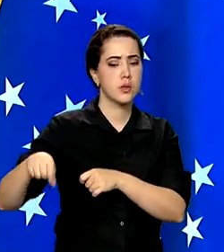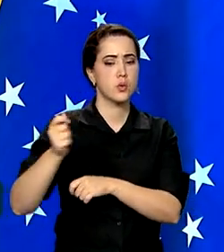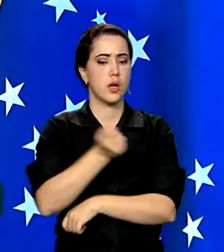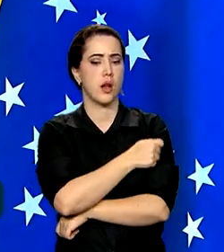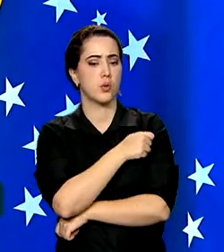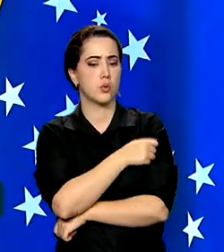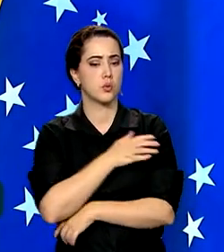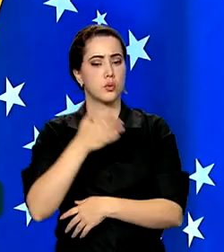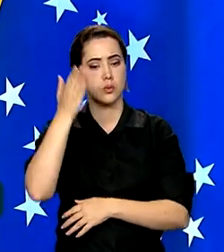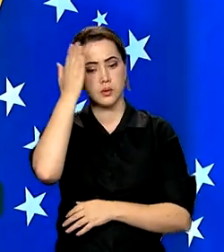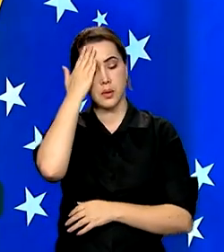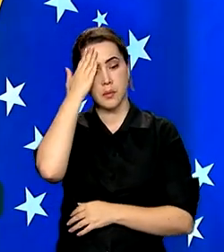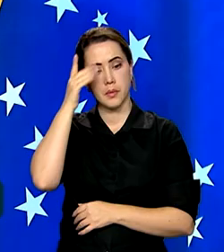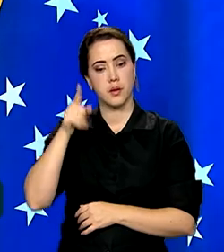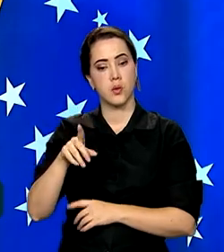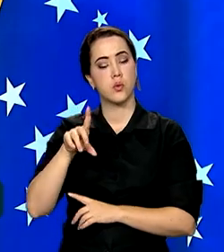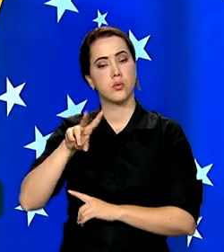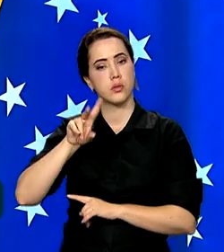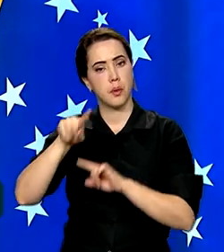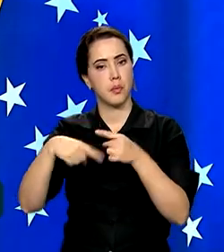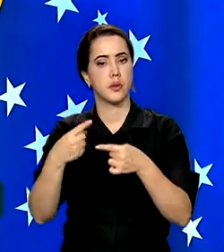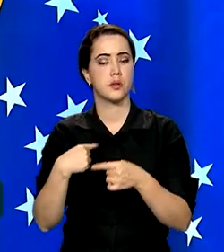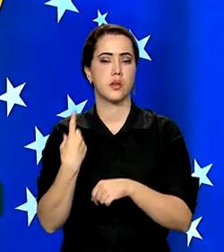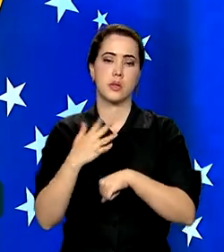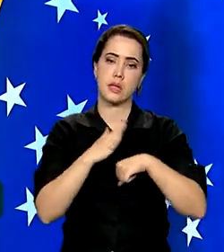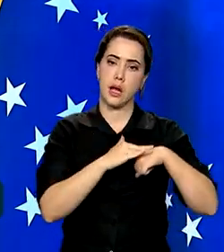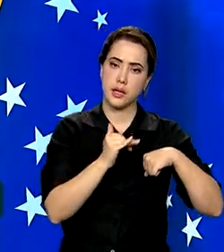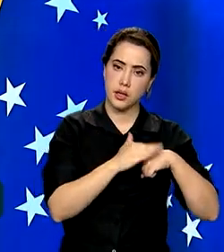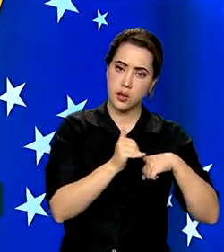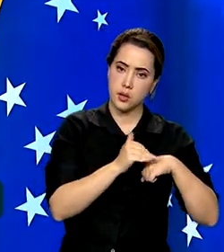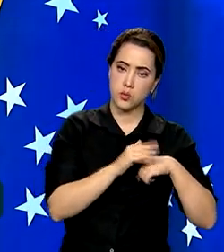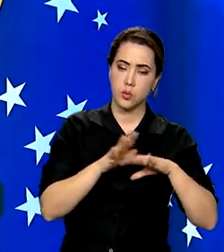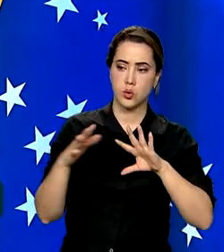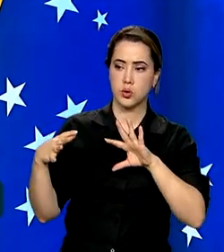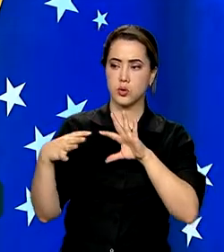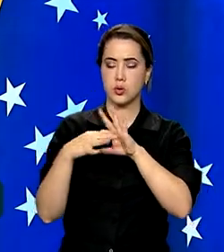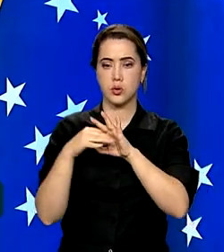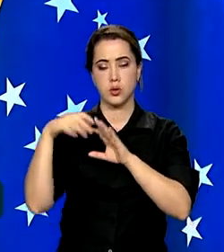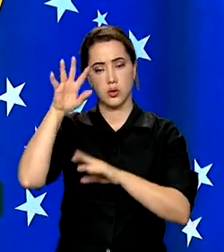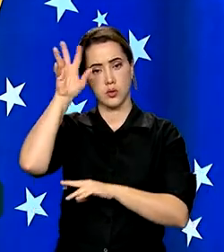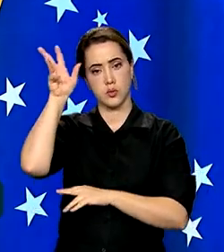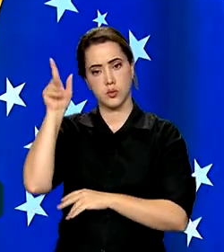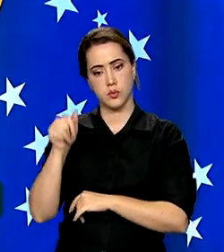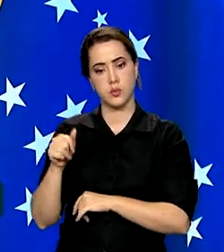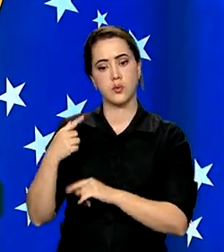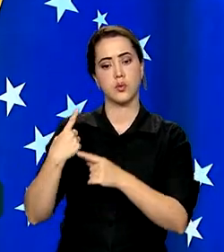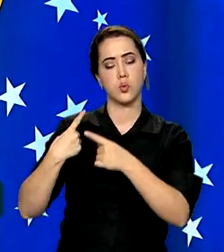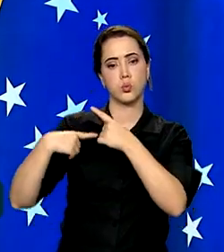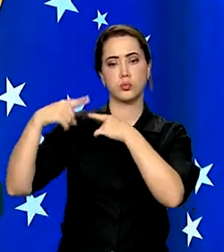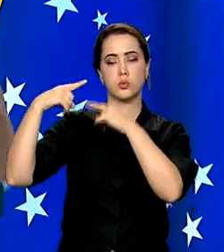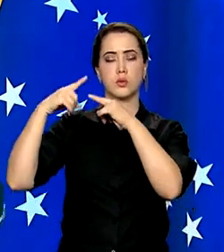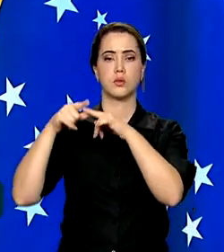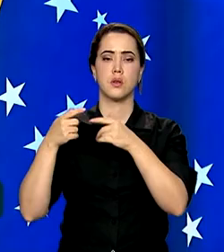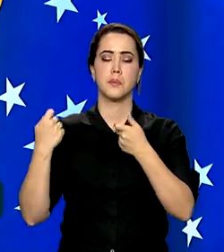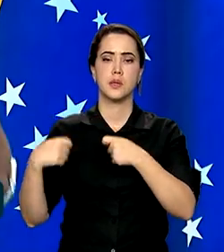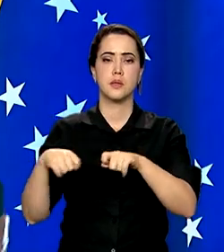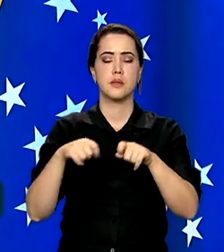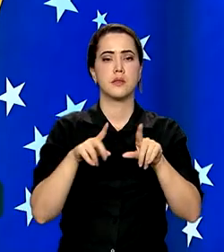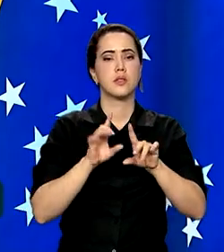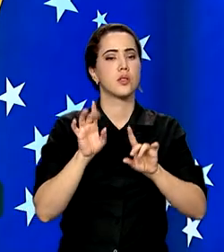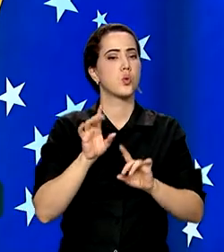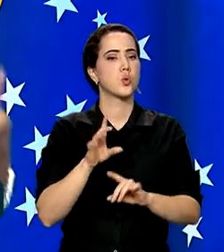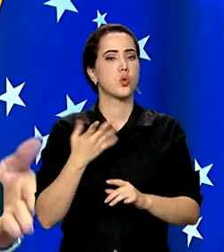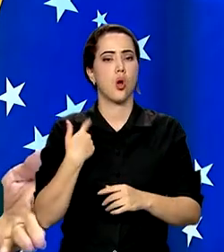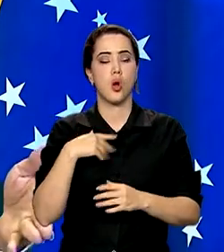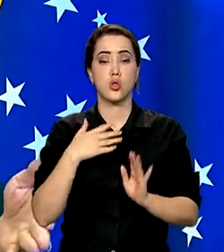alunos. Então, esse carinho que a gente tem que ter quando a gente se reconecta com a África e com a ancestralidade, parte não só de